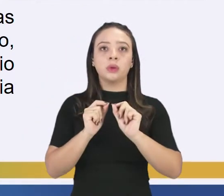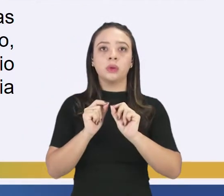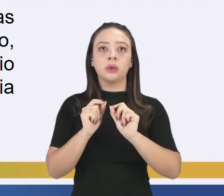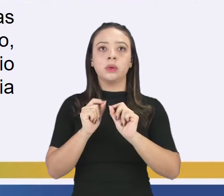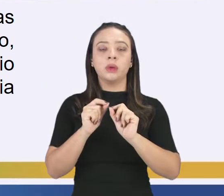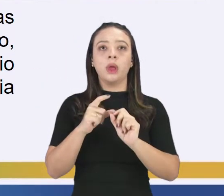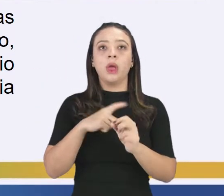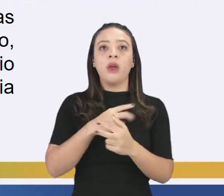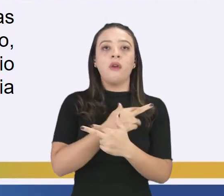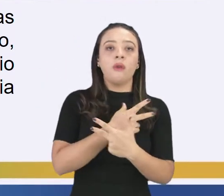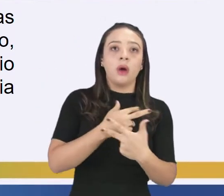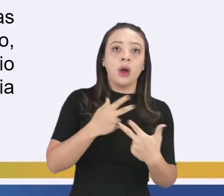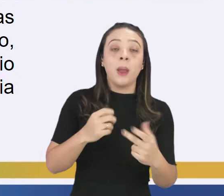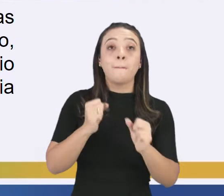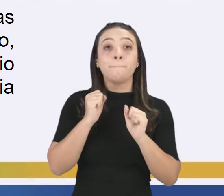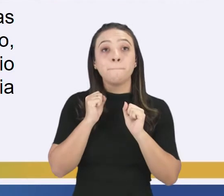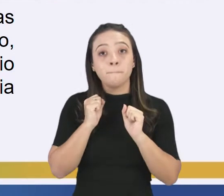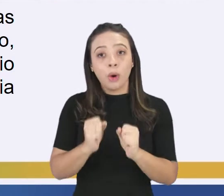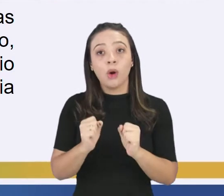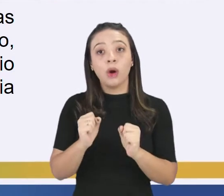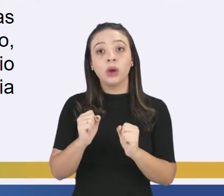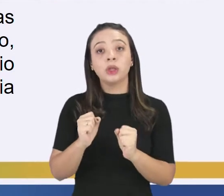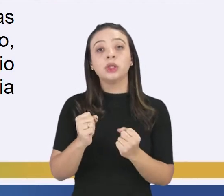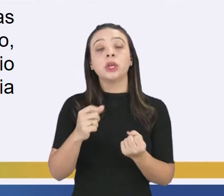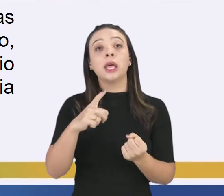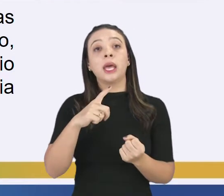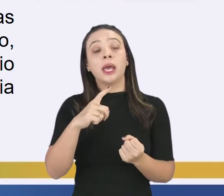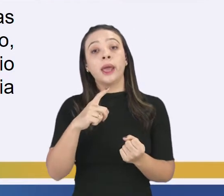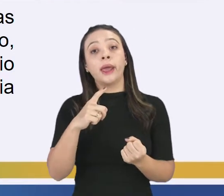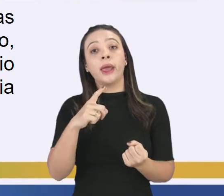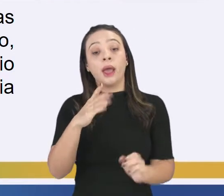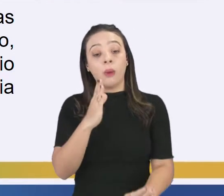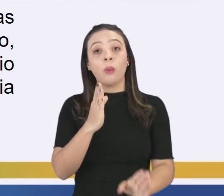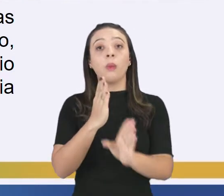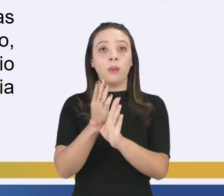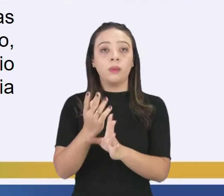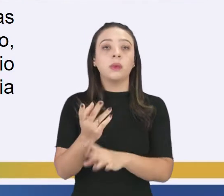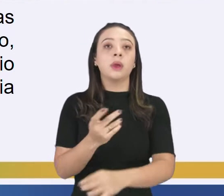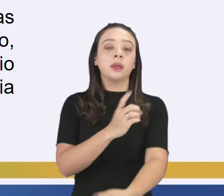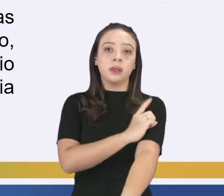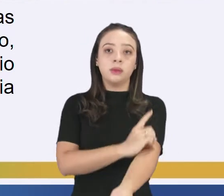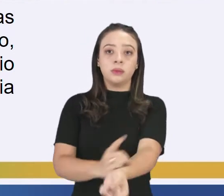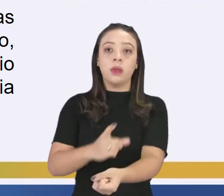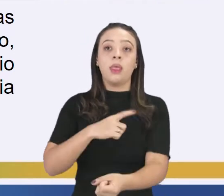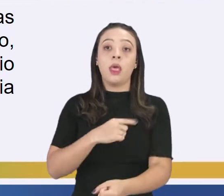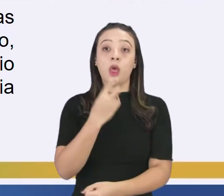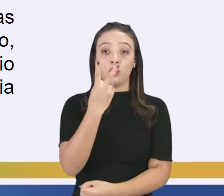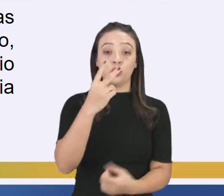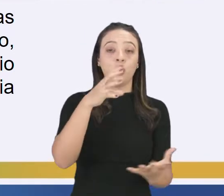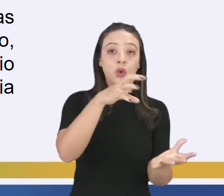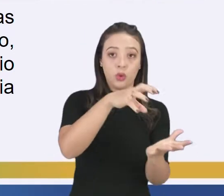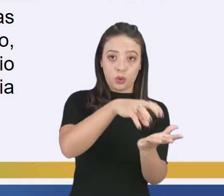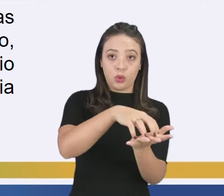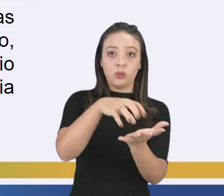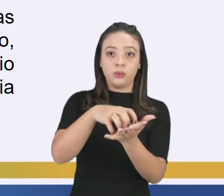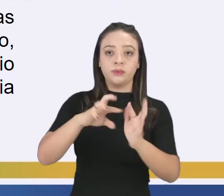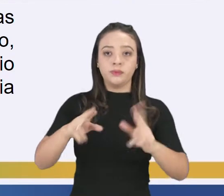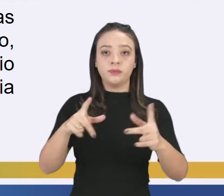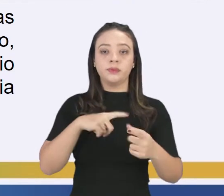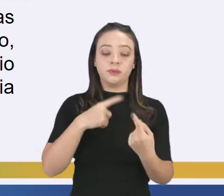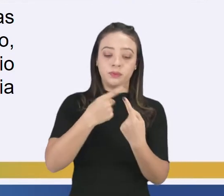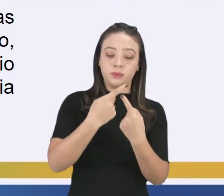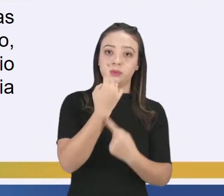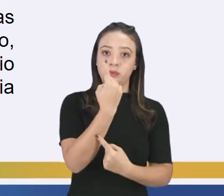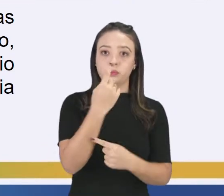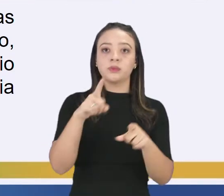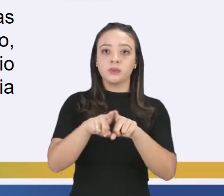podem levar ao diabetes, porém, a grande maioria dos casos está dividido em dois grupos, a tipo 1 e a tipo